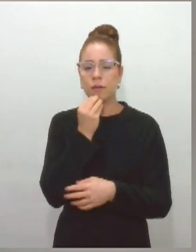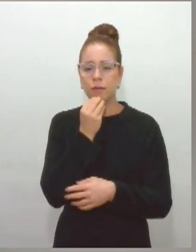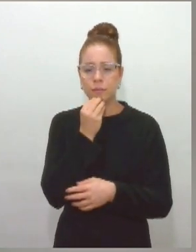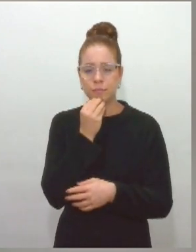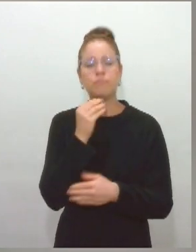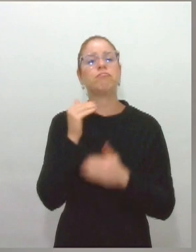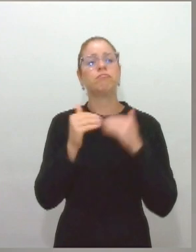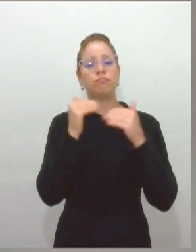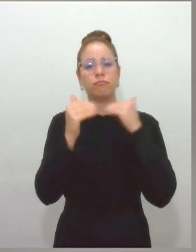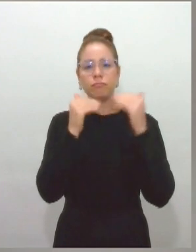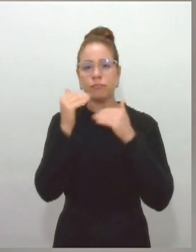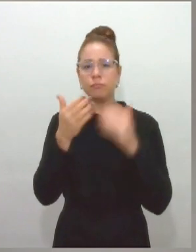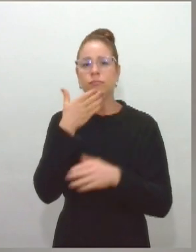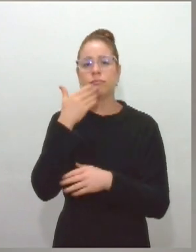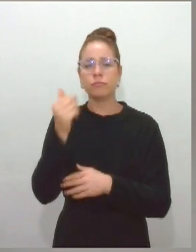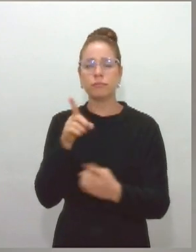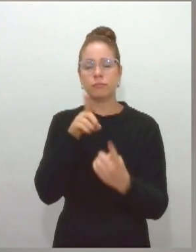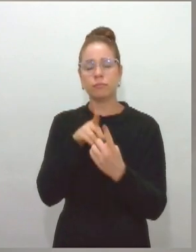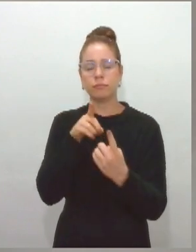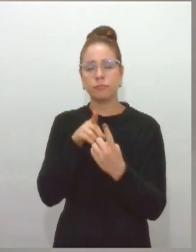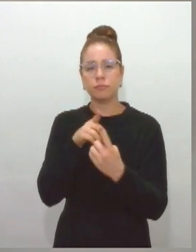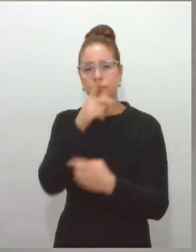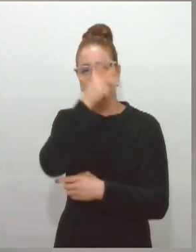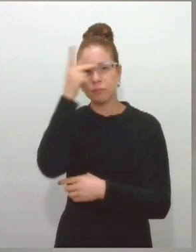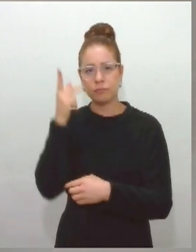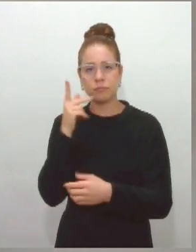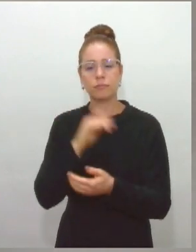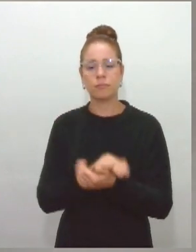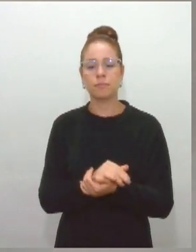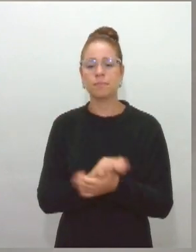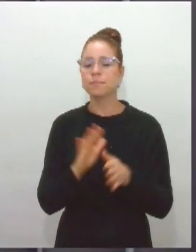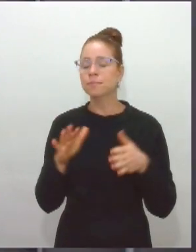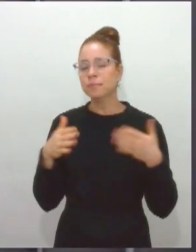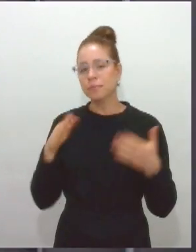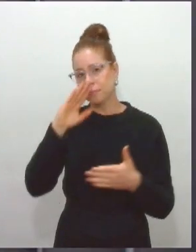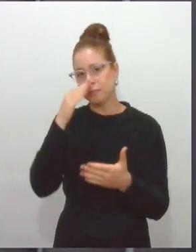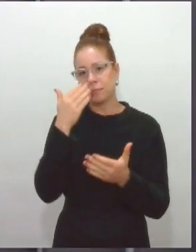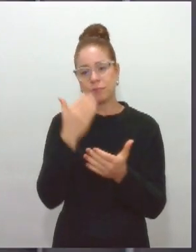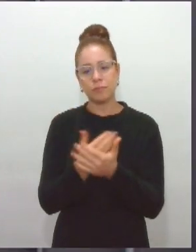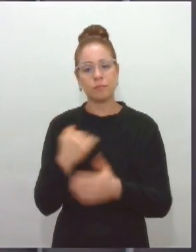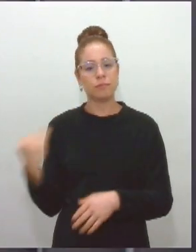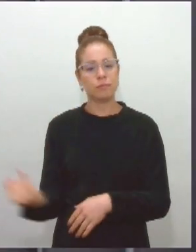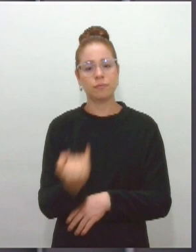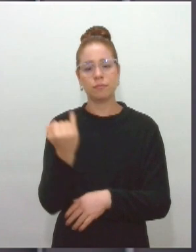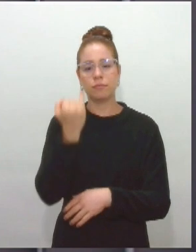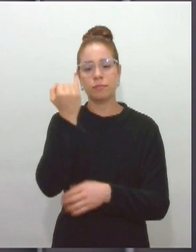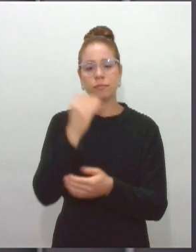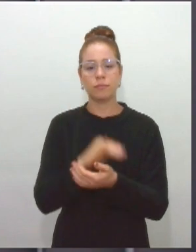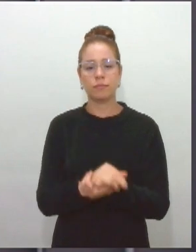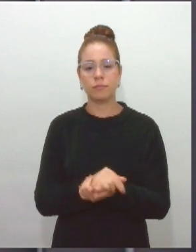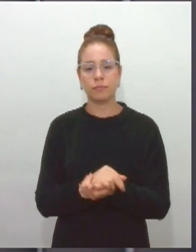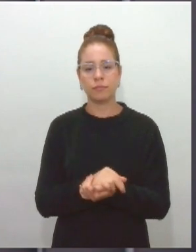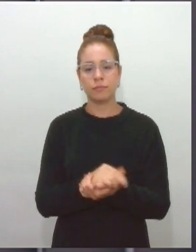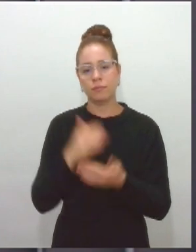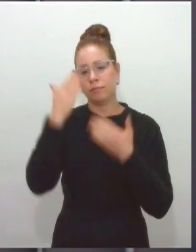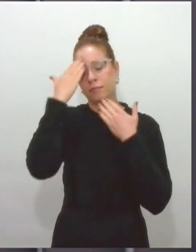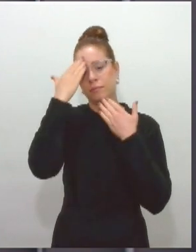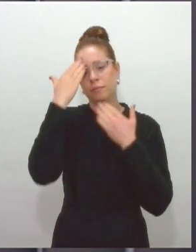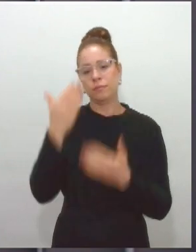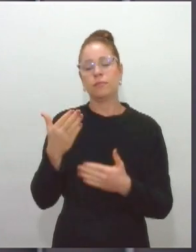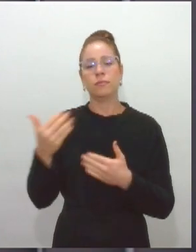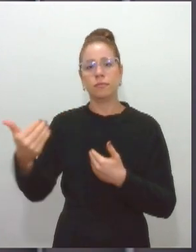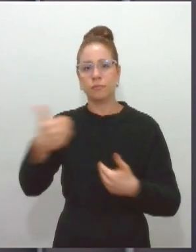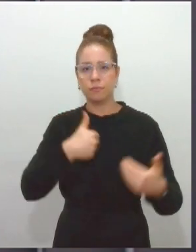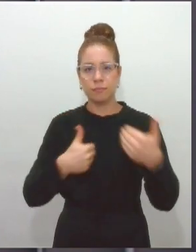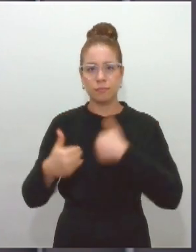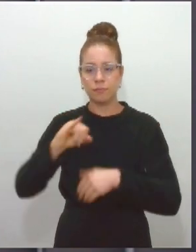do paciente, com certeza isso é extremamente representativo. Doutor Carlos, muito obrigado pela sua participação aqui no Jornal